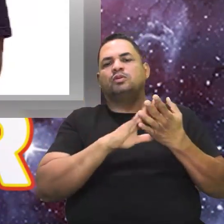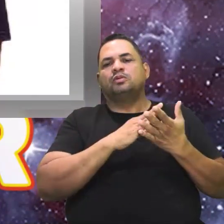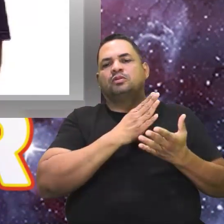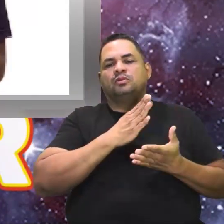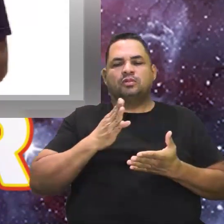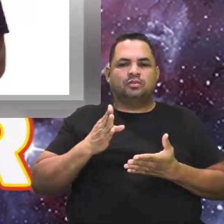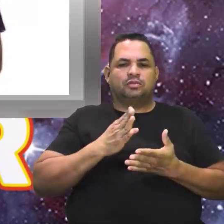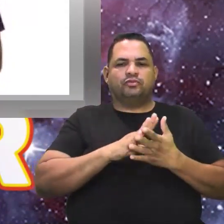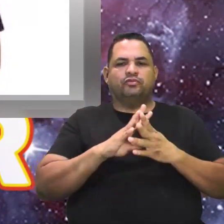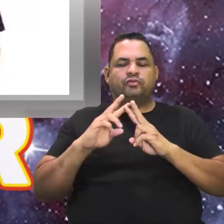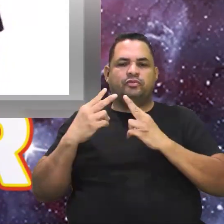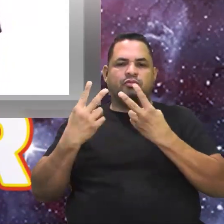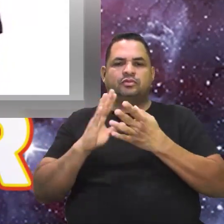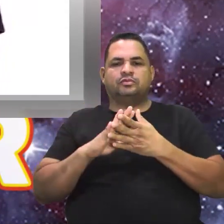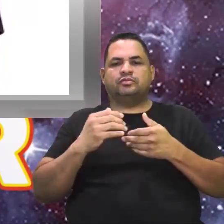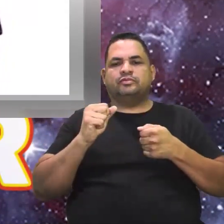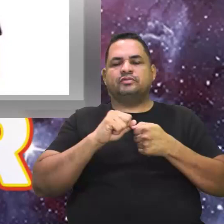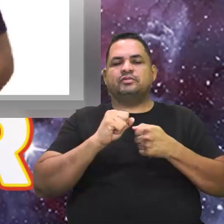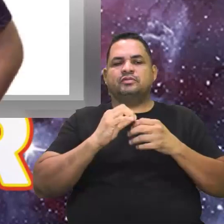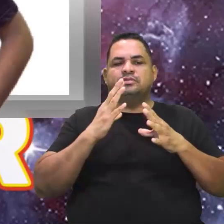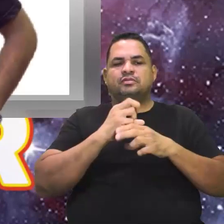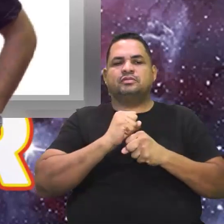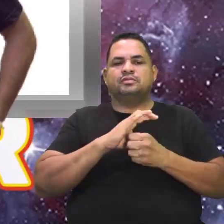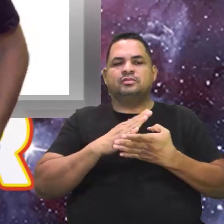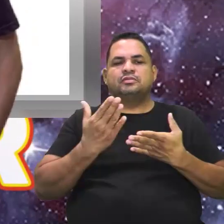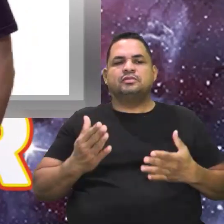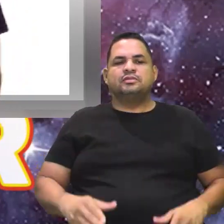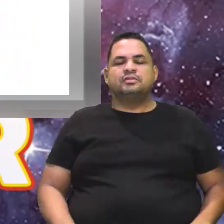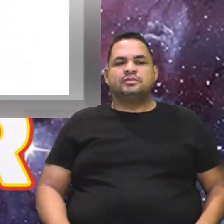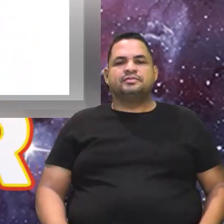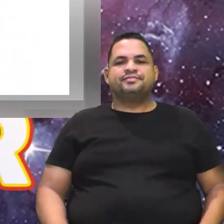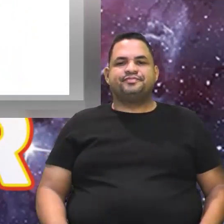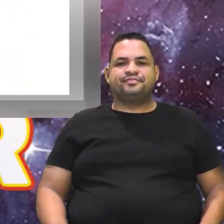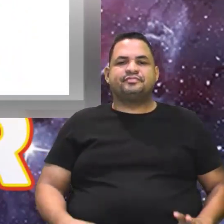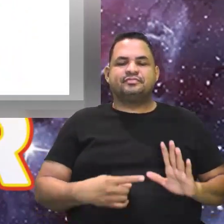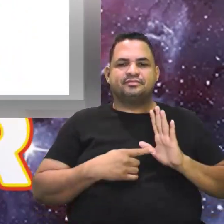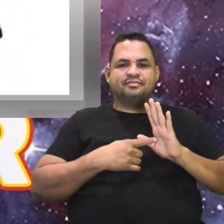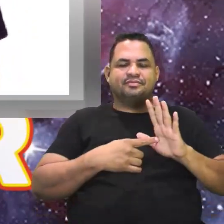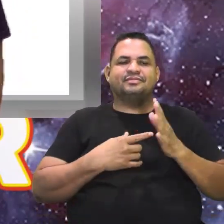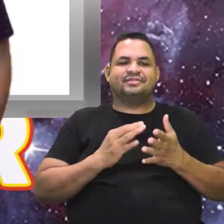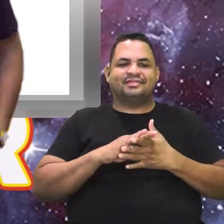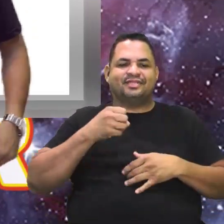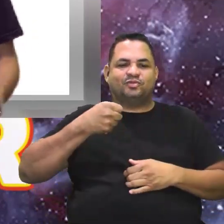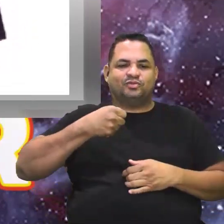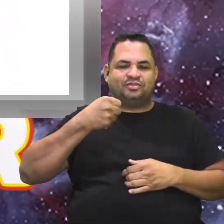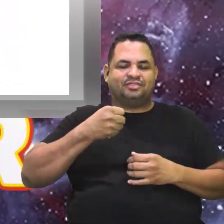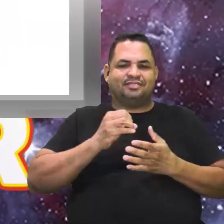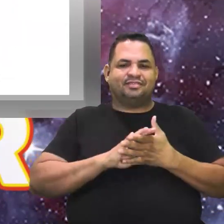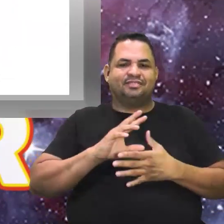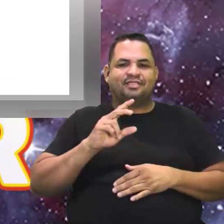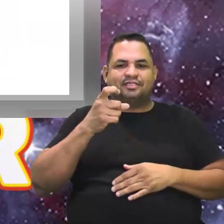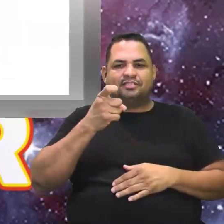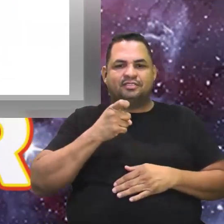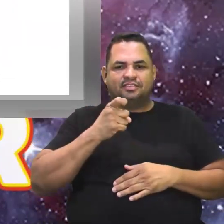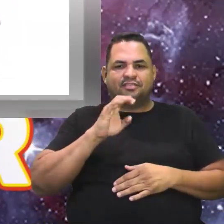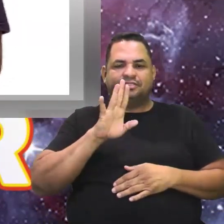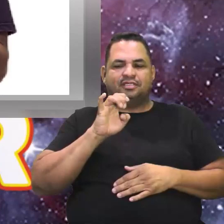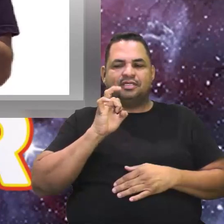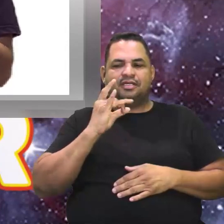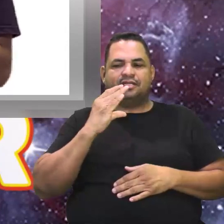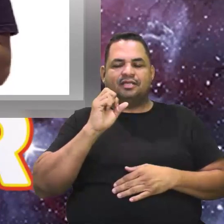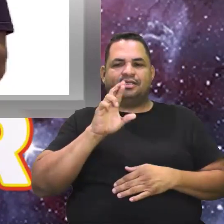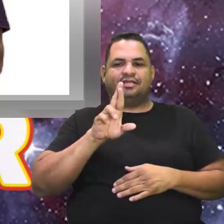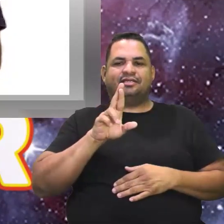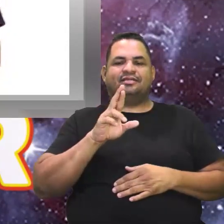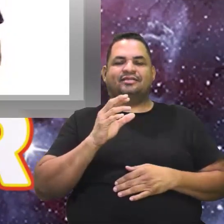do maior e do menor. Quando você faz a conta... Agora nós vamos ter que trazer esse negócio da xícara aqui. Vou porque trazer, vamos trazer. A galera ficou curiosa aí, querendo saber